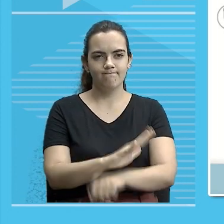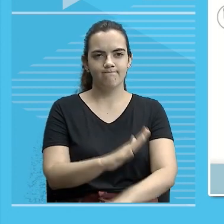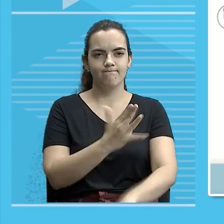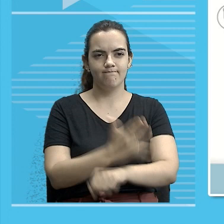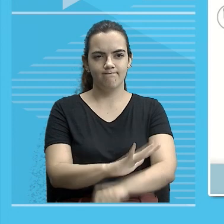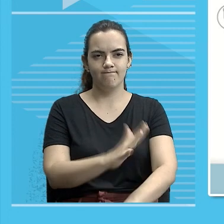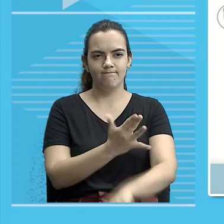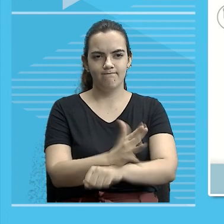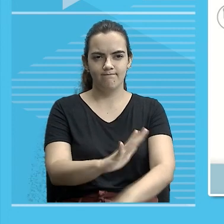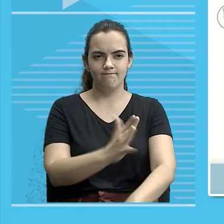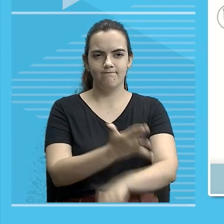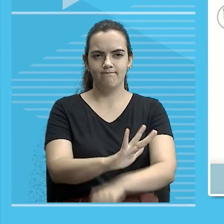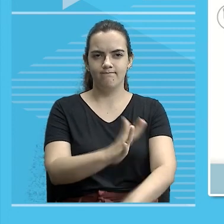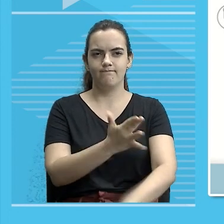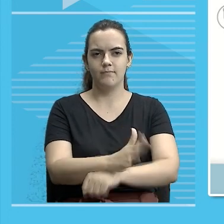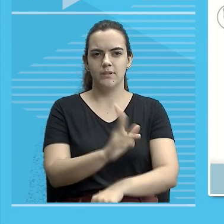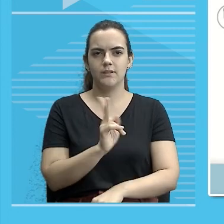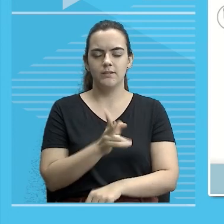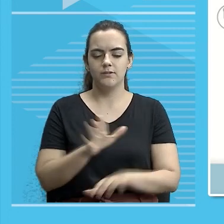especializados